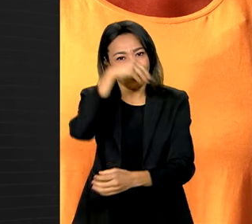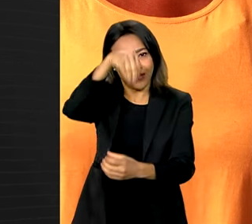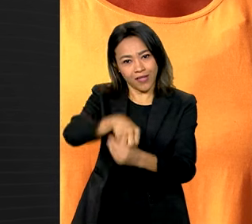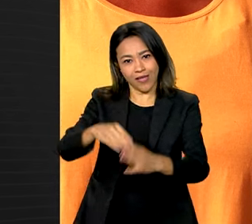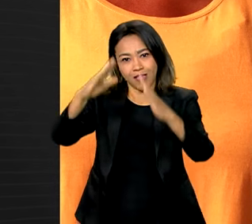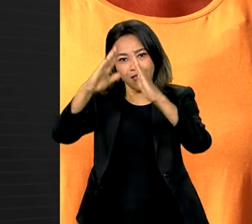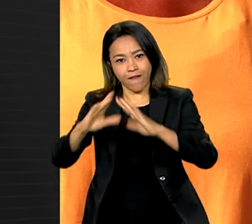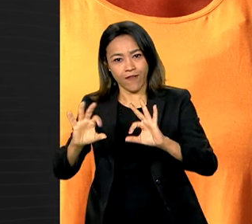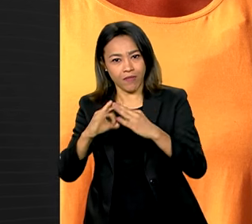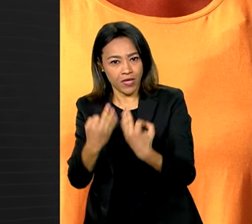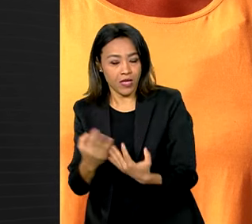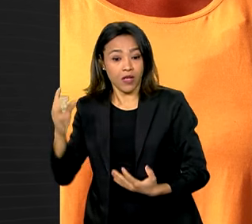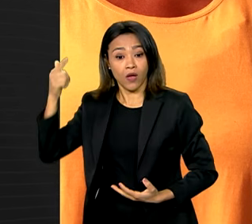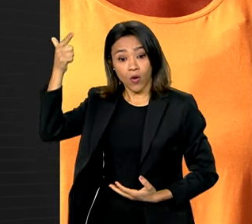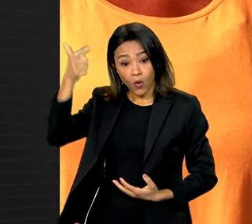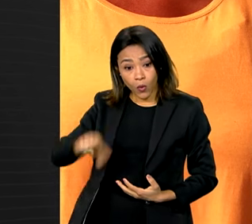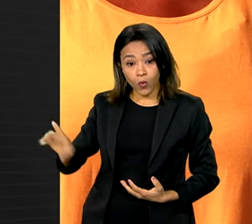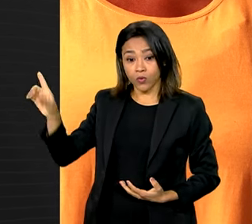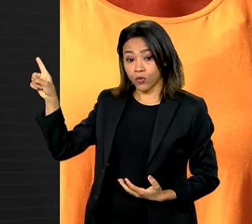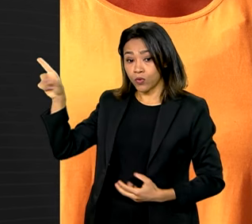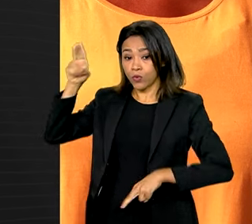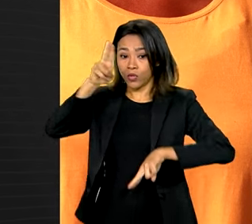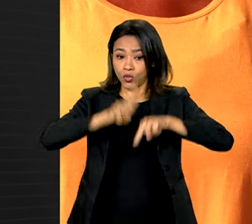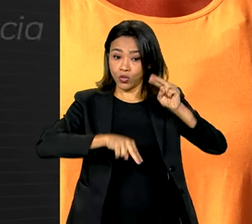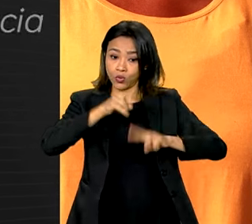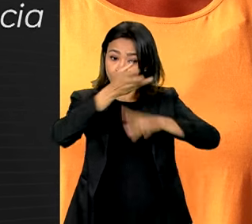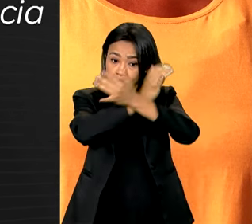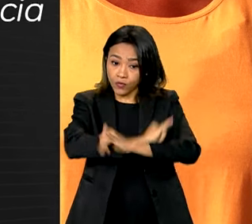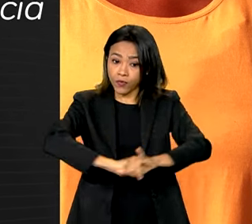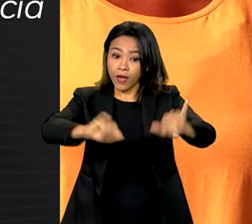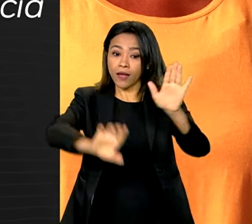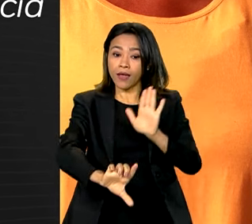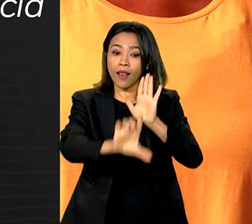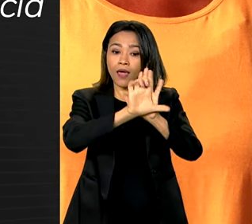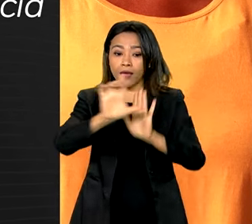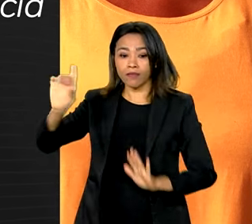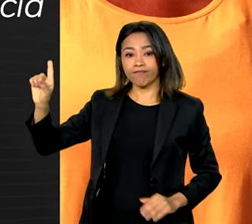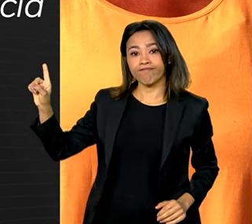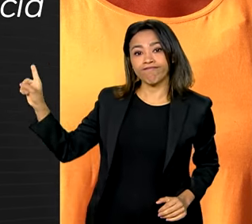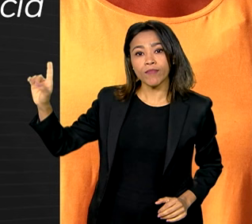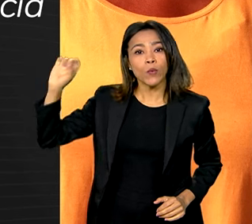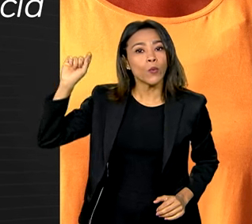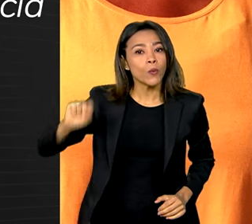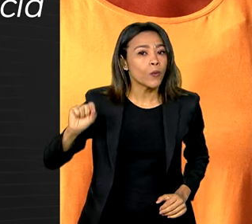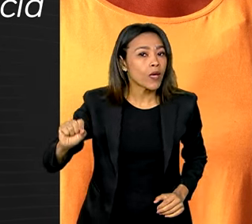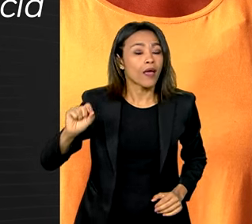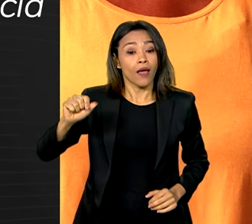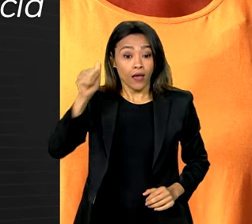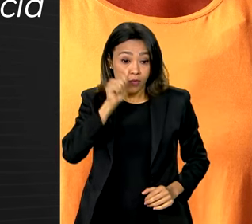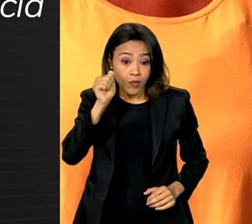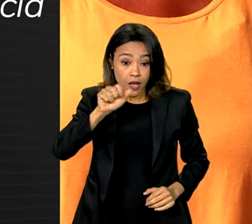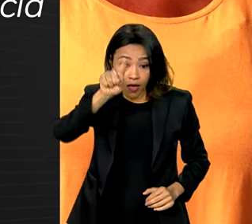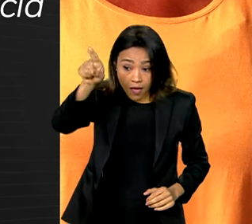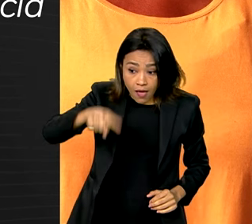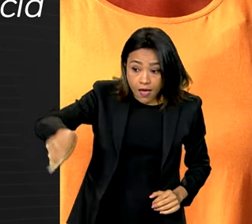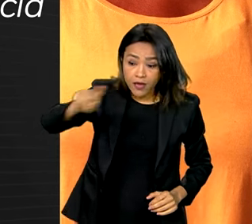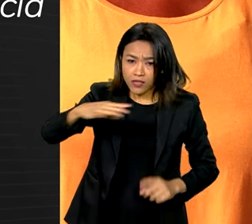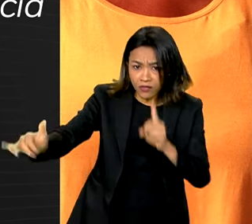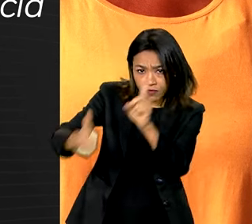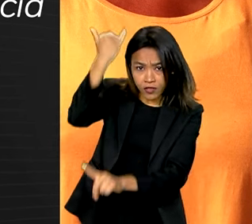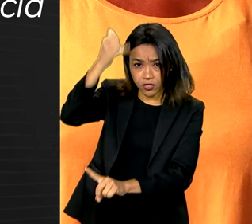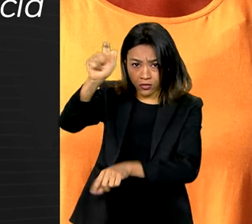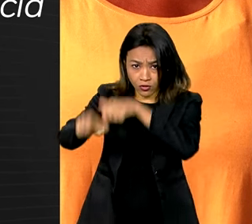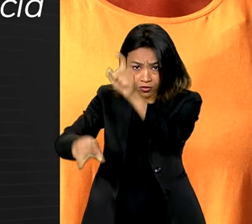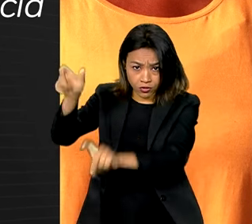junho, foi publicada no Diário Oficial da União a lei que dá prioridade para as mulheres vítimas de violência